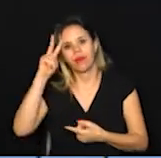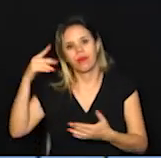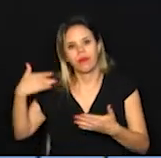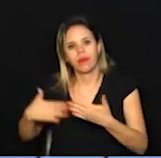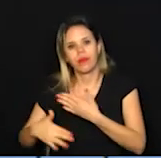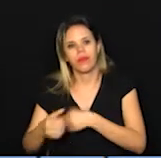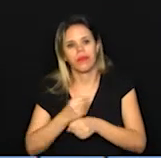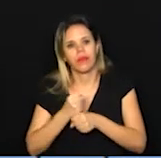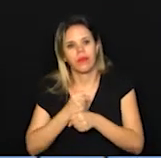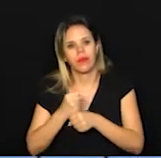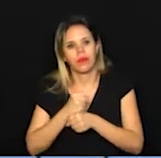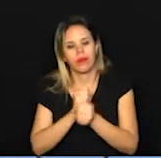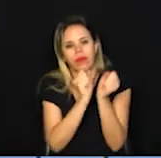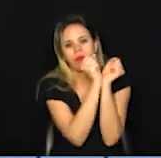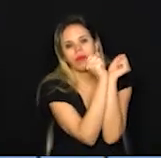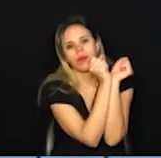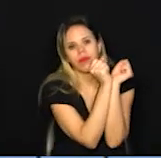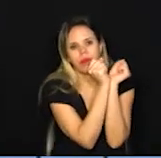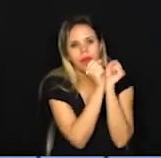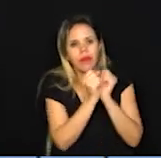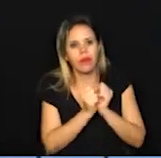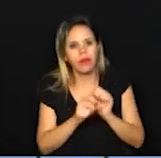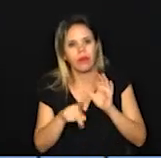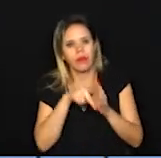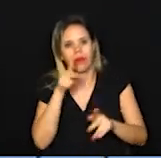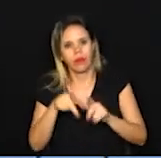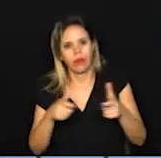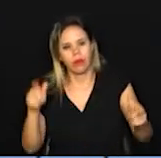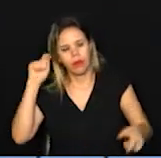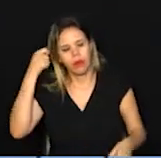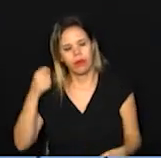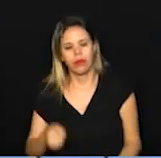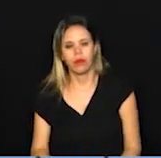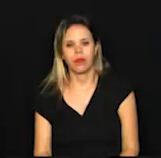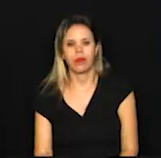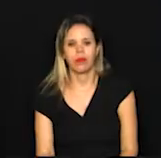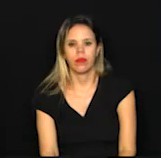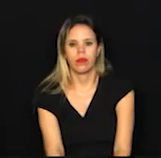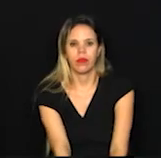pelos anos de escravização de sua população negra.